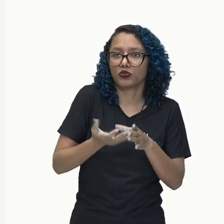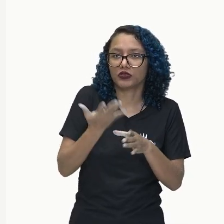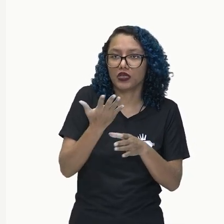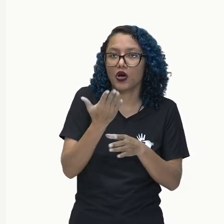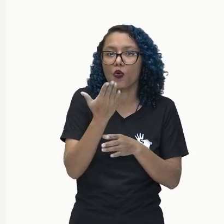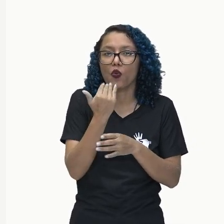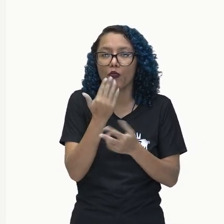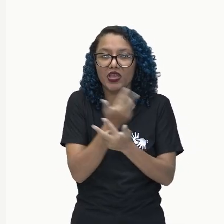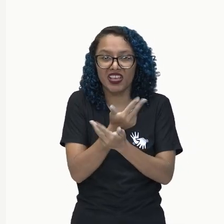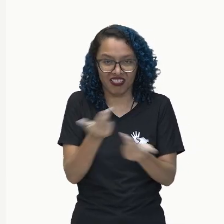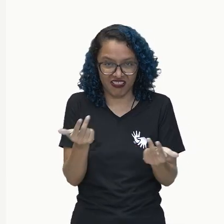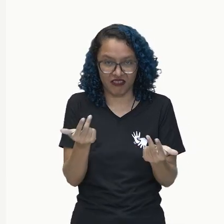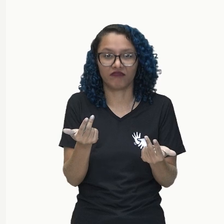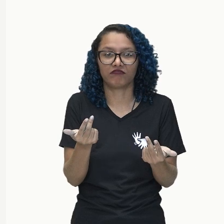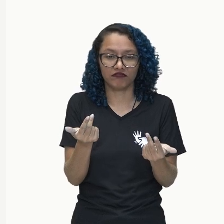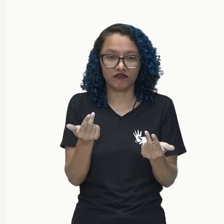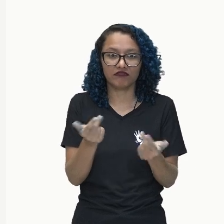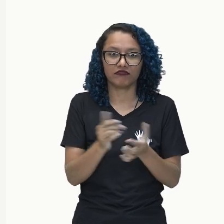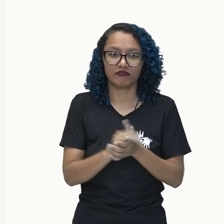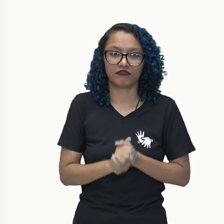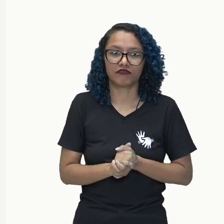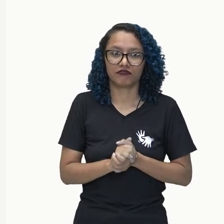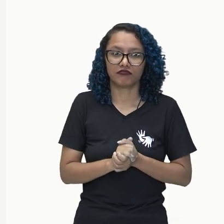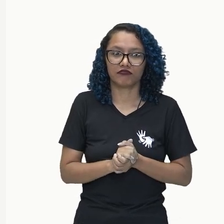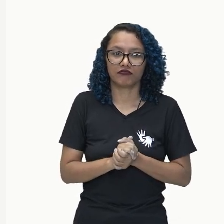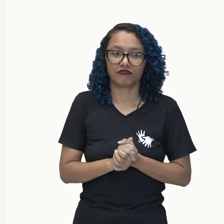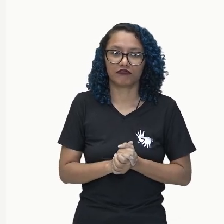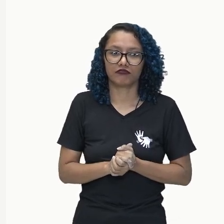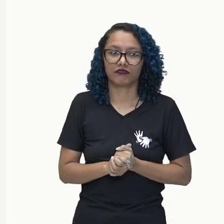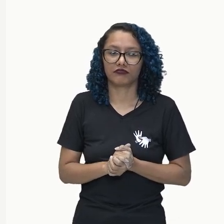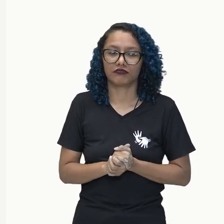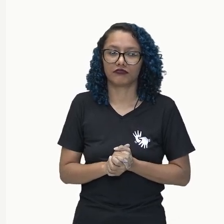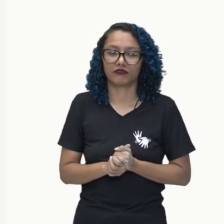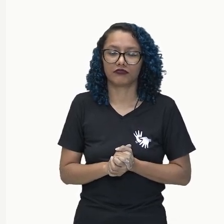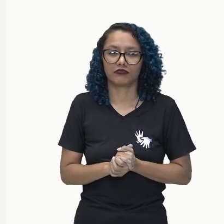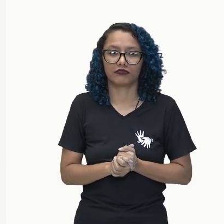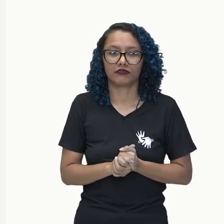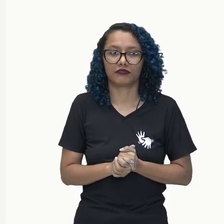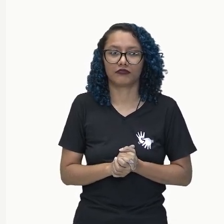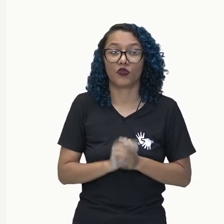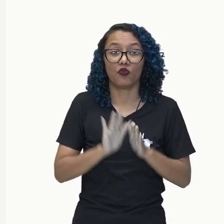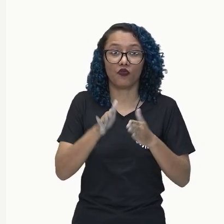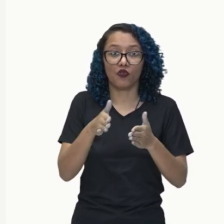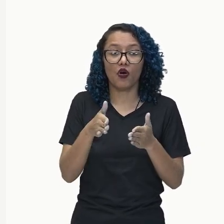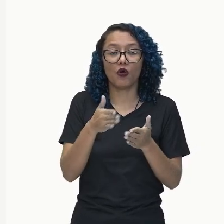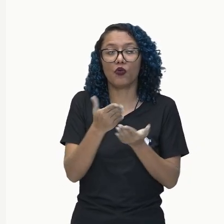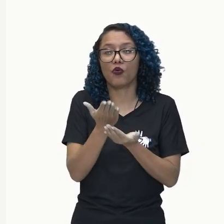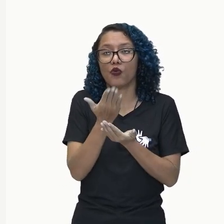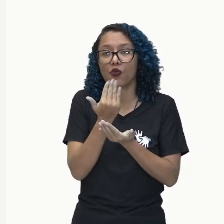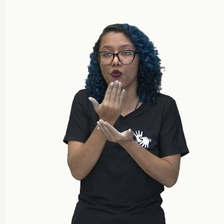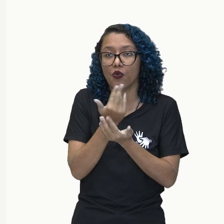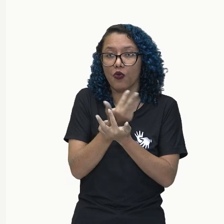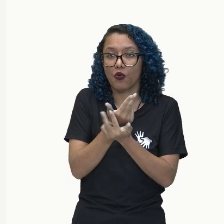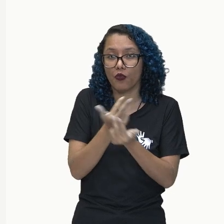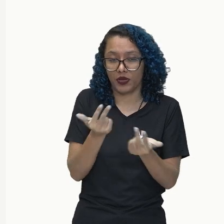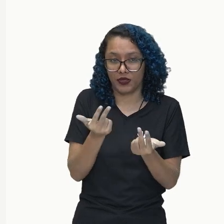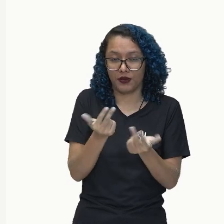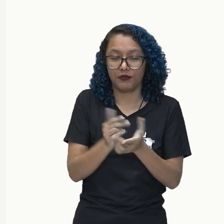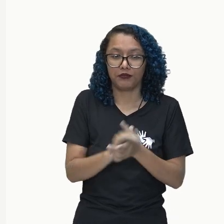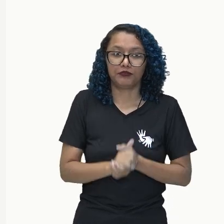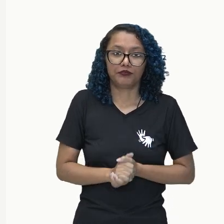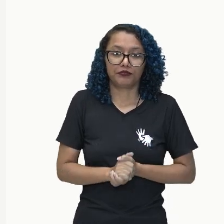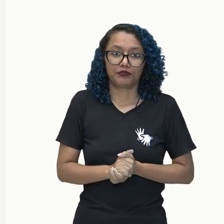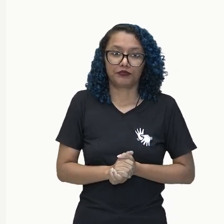Produtos, nesse caso aí, ele fez um levantamento dos produtos alimentícios, né? Então, a reportagem ela vai tratar isso